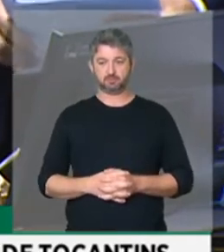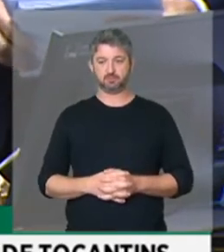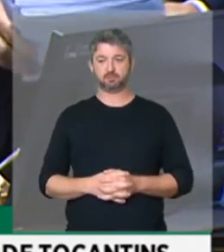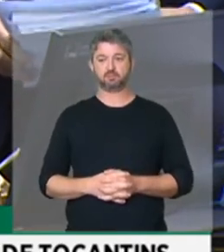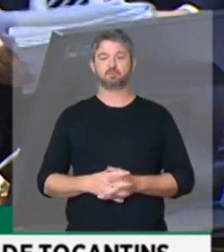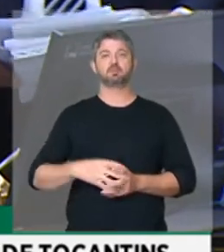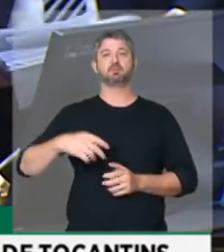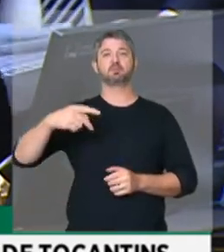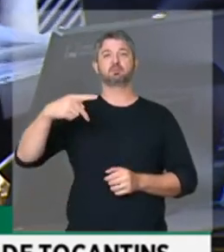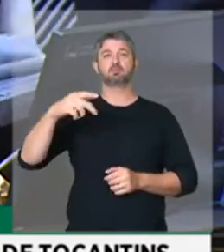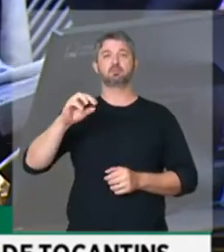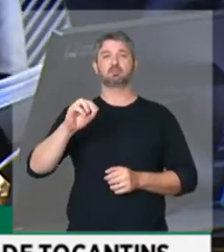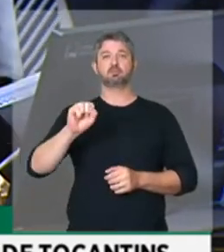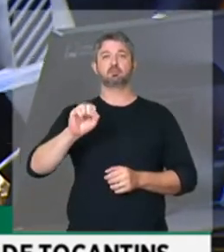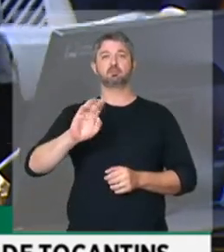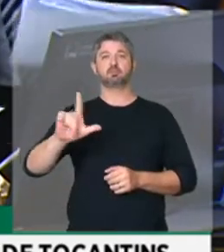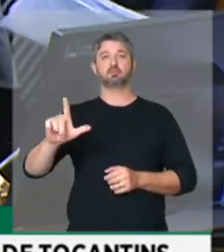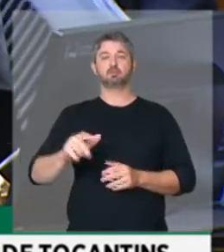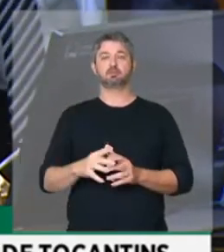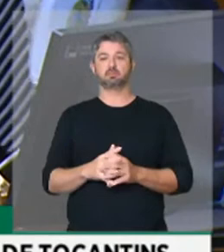Pessoal,